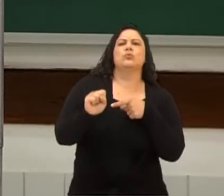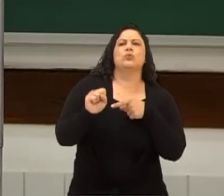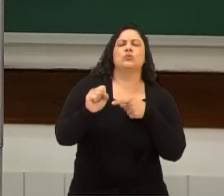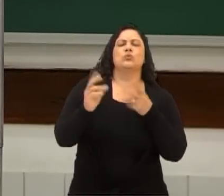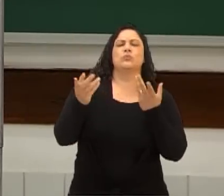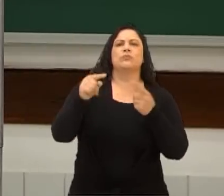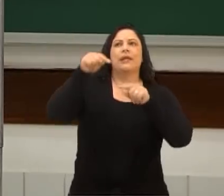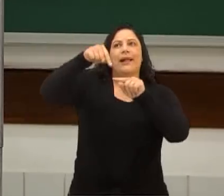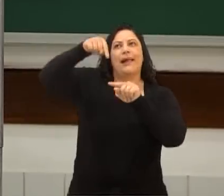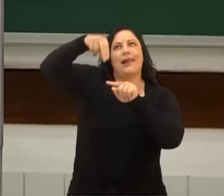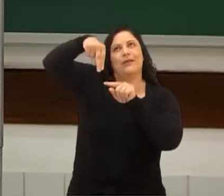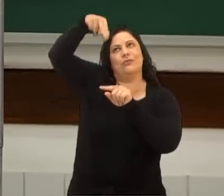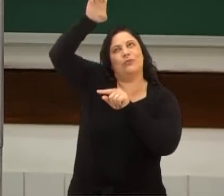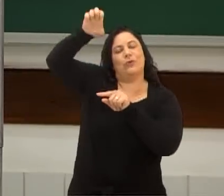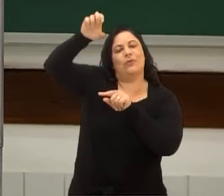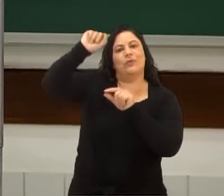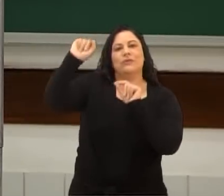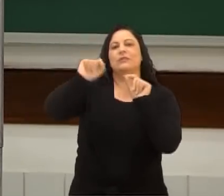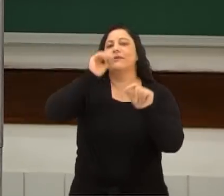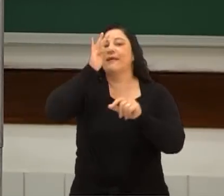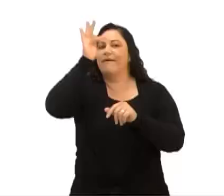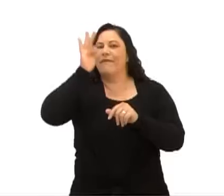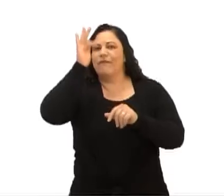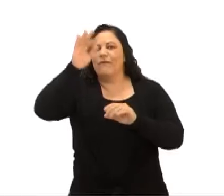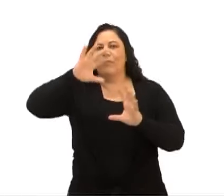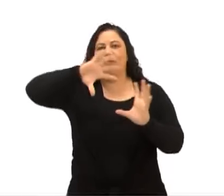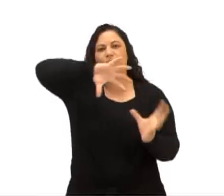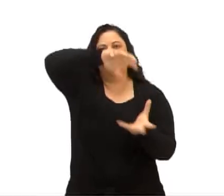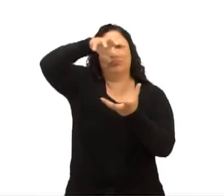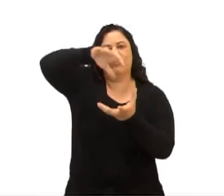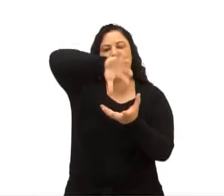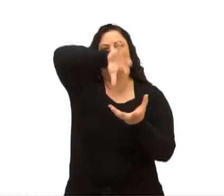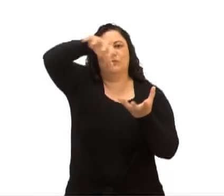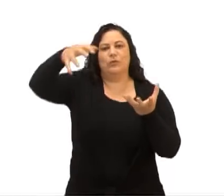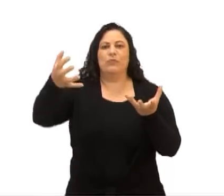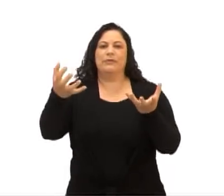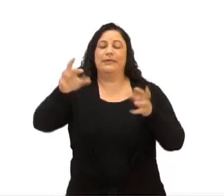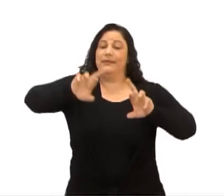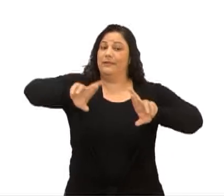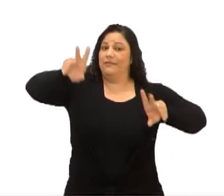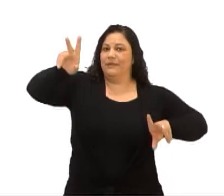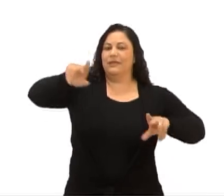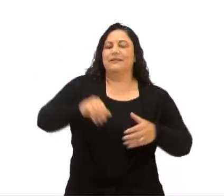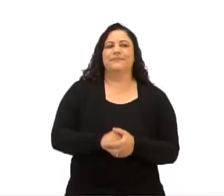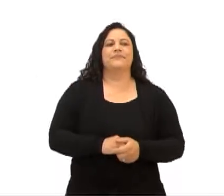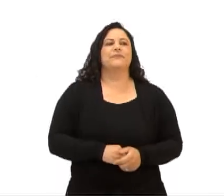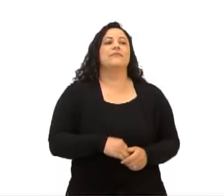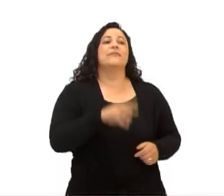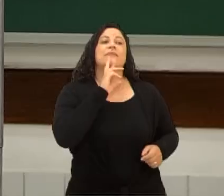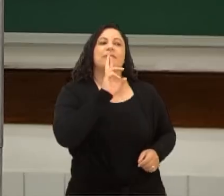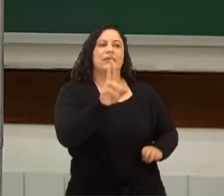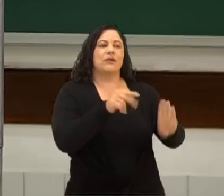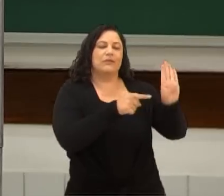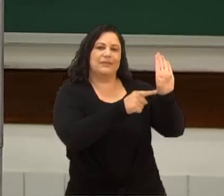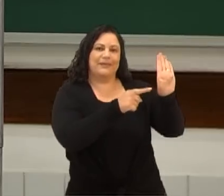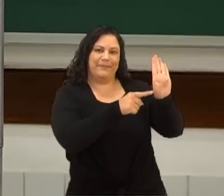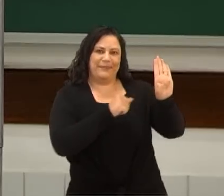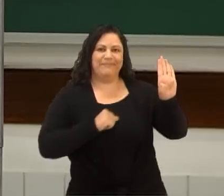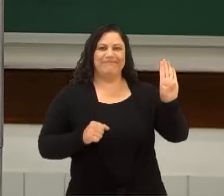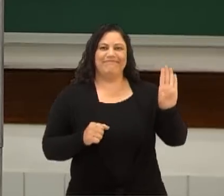lá no hemisfério norte a primavera? Ocorre o equinócio de setembro. Então, quem colocou letra B acertou